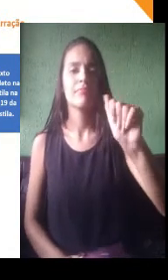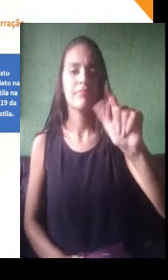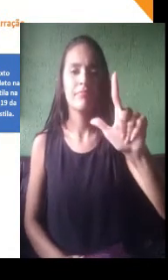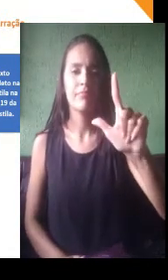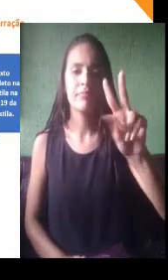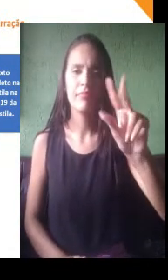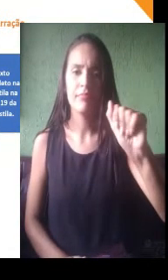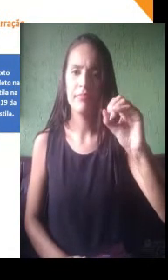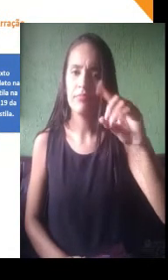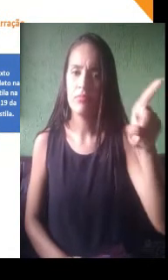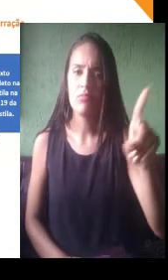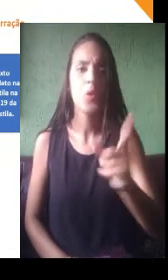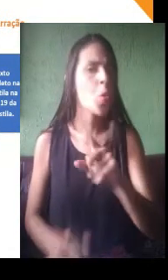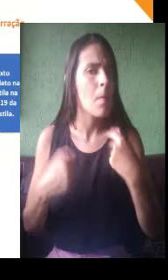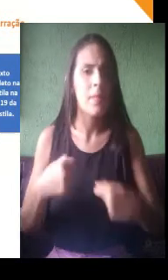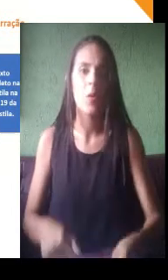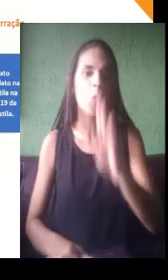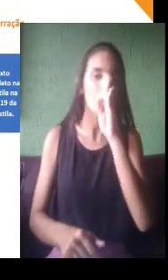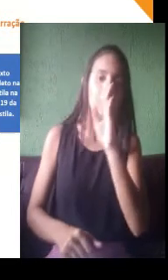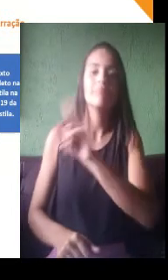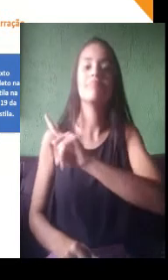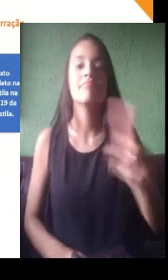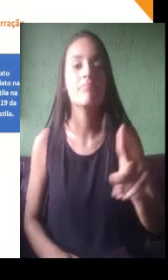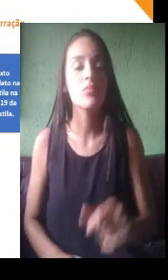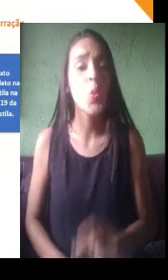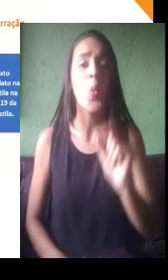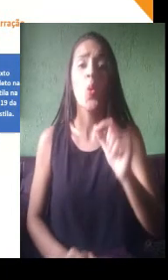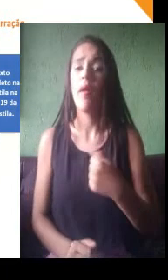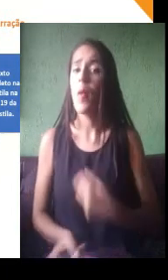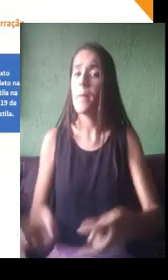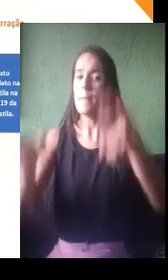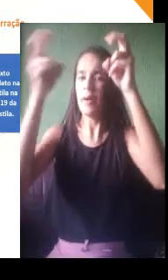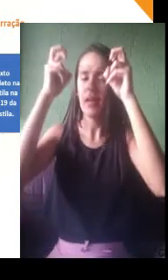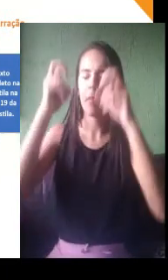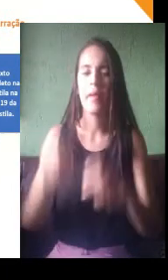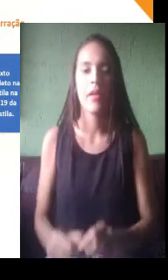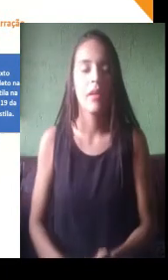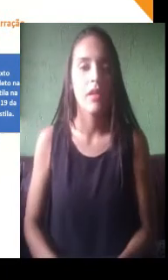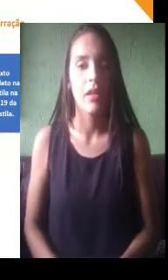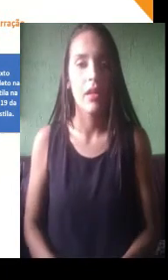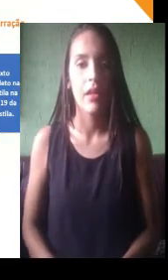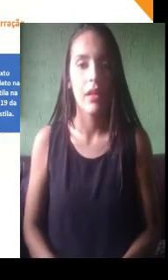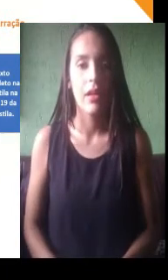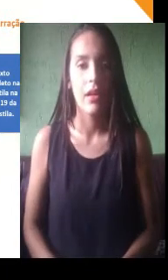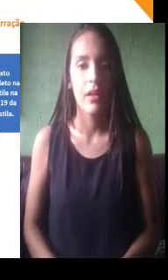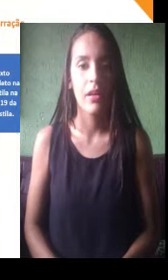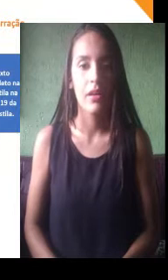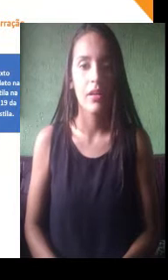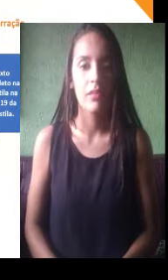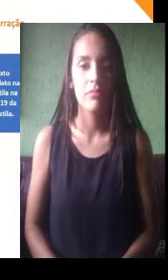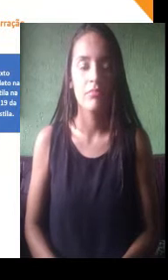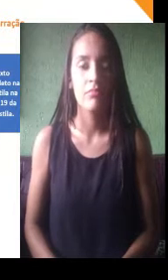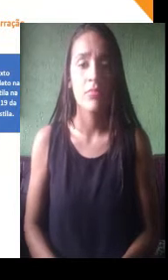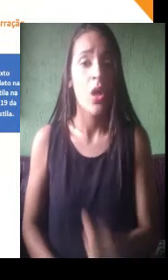um outro tipo específico, que é, no caso aqui, a narração. E a gente vai perceber isso através de algumas marcas, como